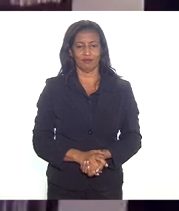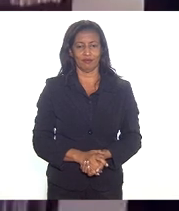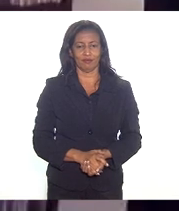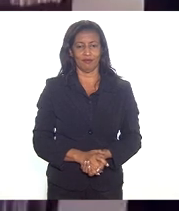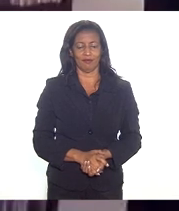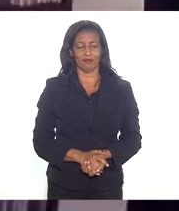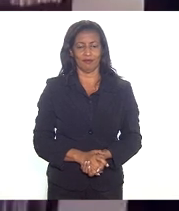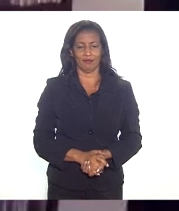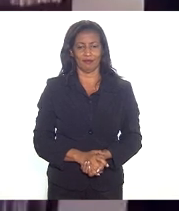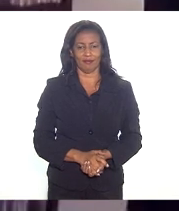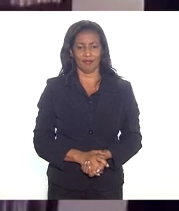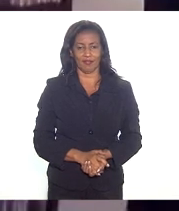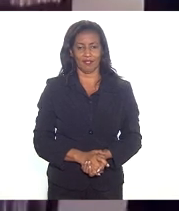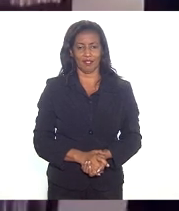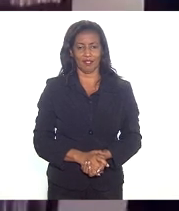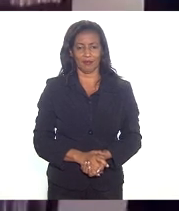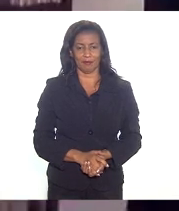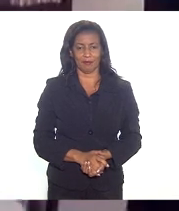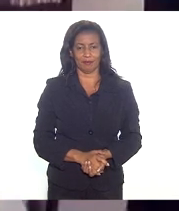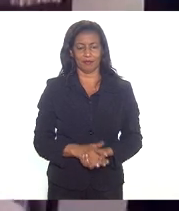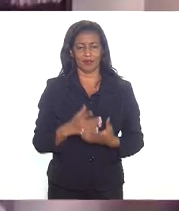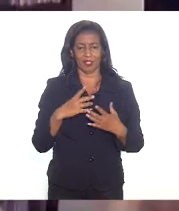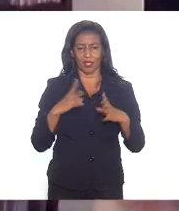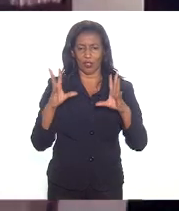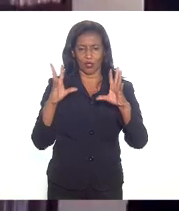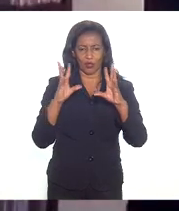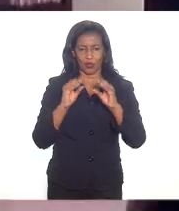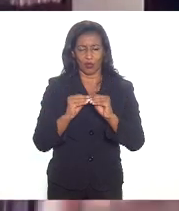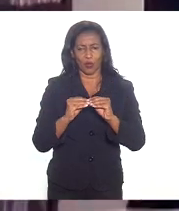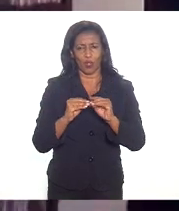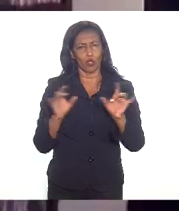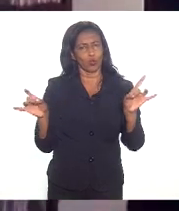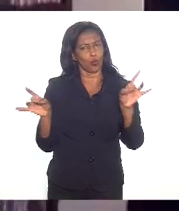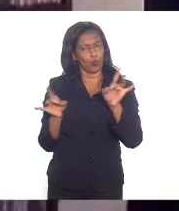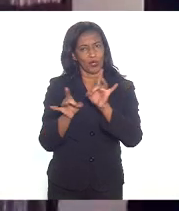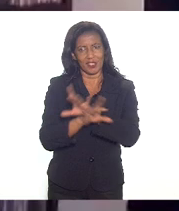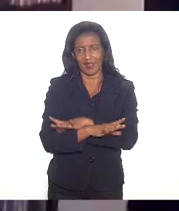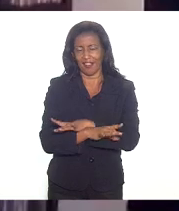sessão. Então, eu vou concluir, estou por encerrada.